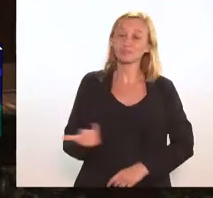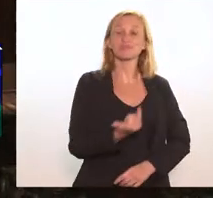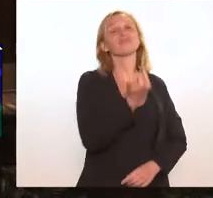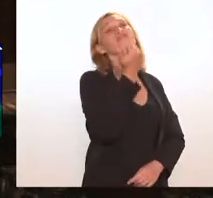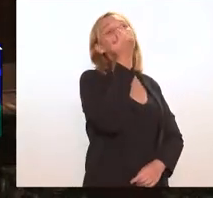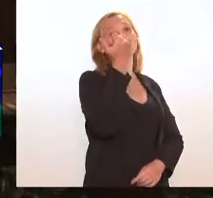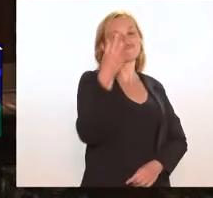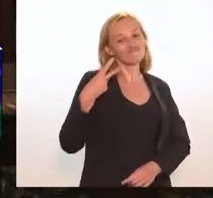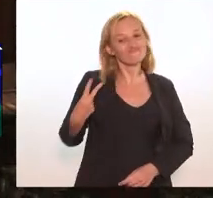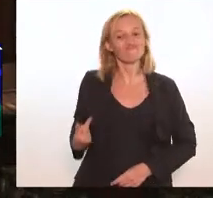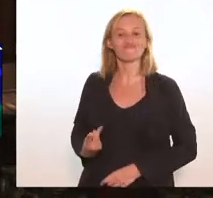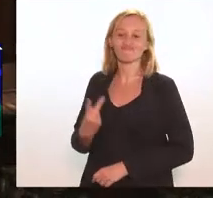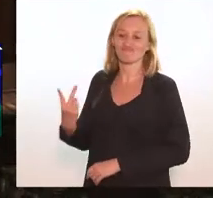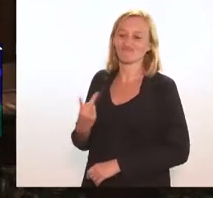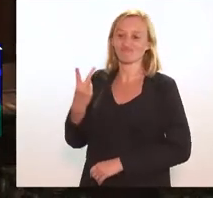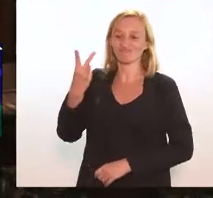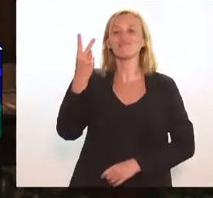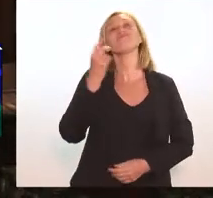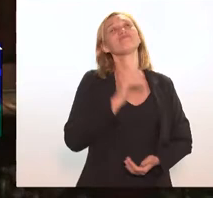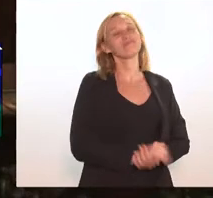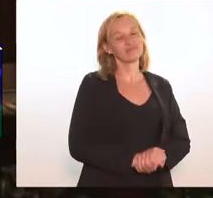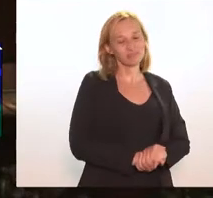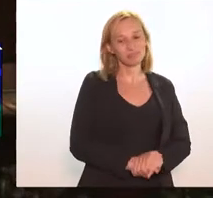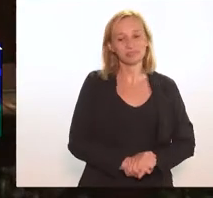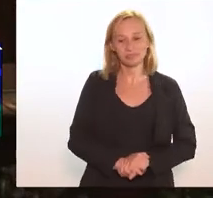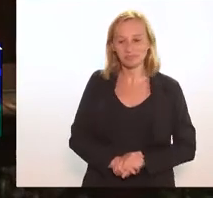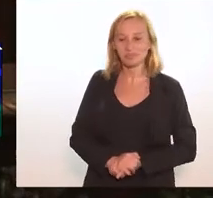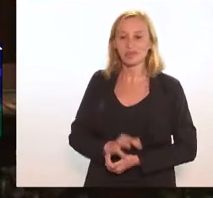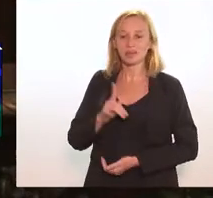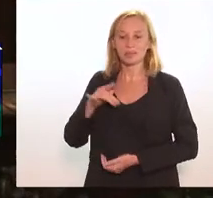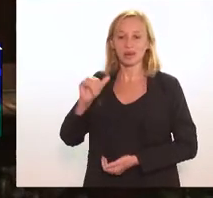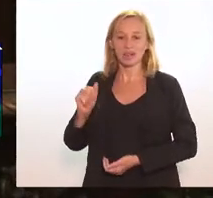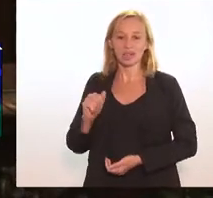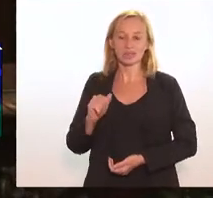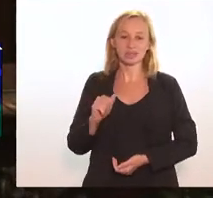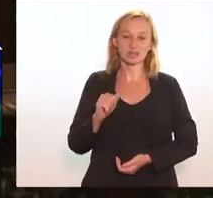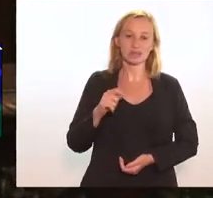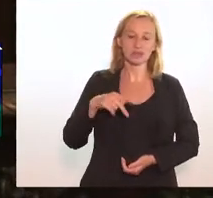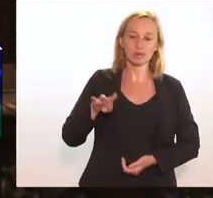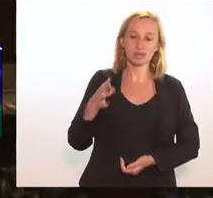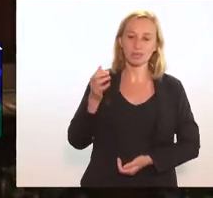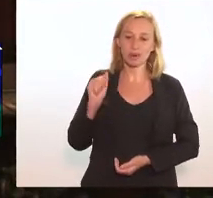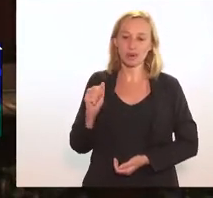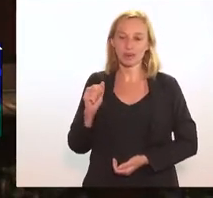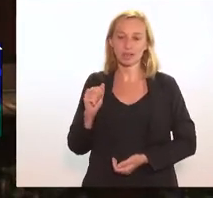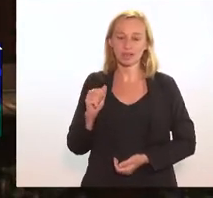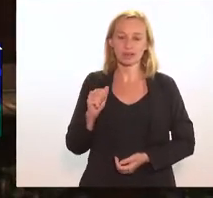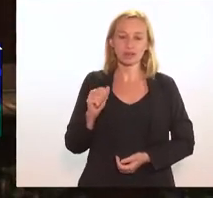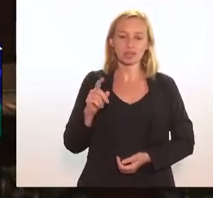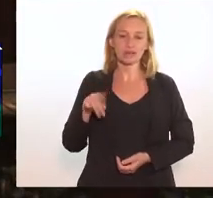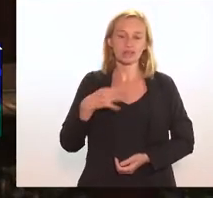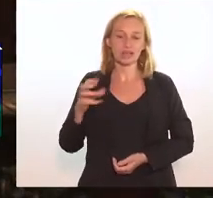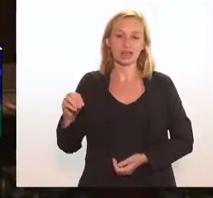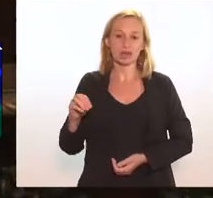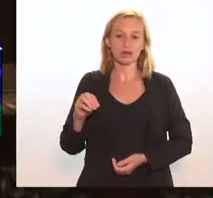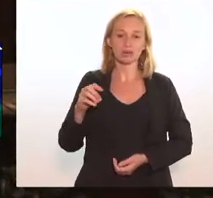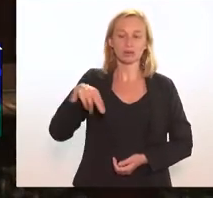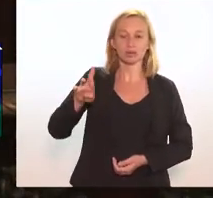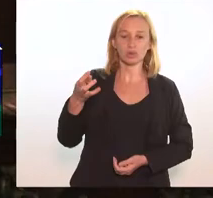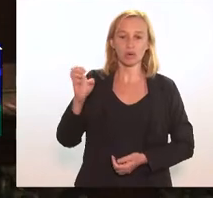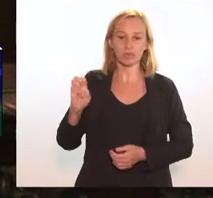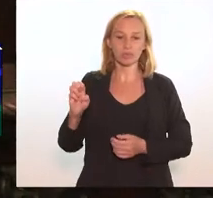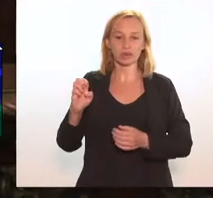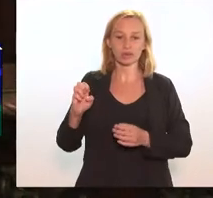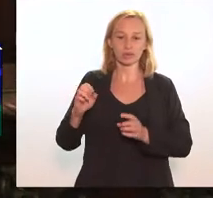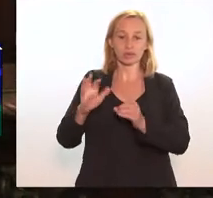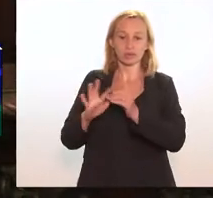ser valorizado, qual seja o Palácio Guanabara abrir o seu Salão Nobre para dar posse à reitoria da UESO.